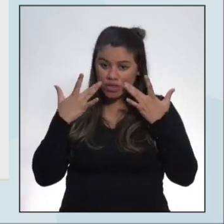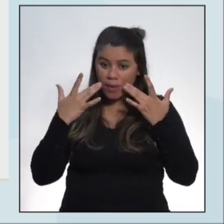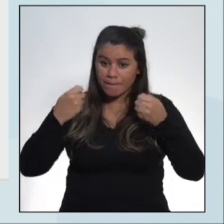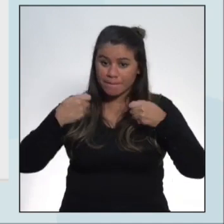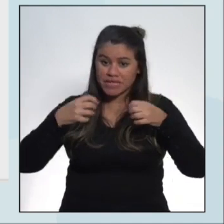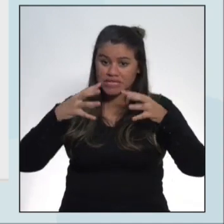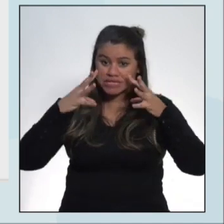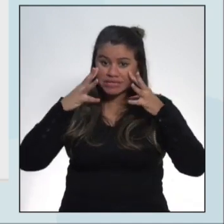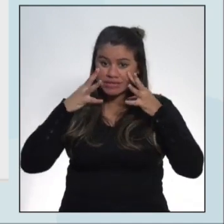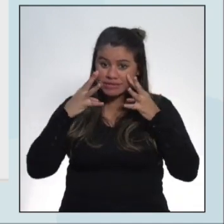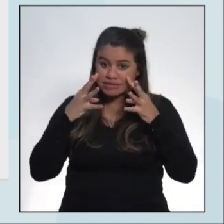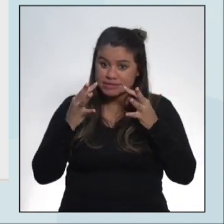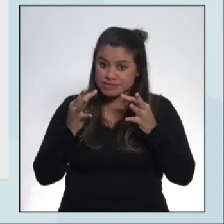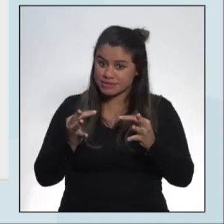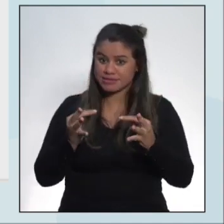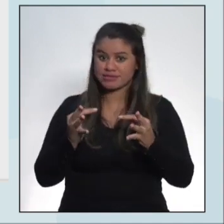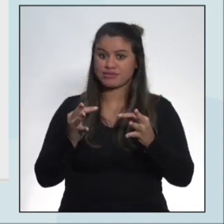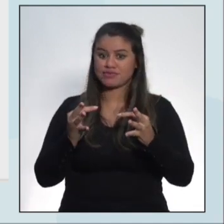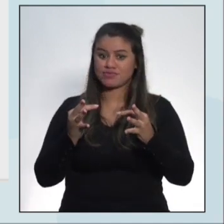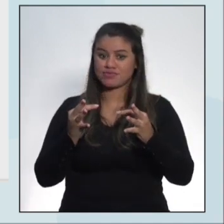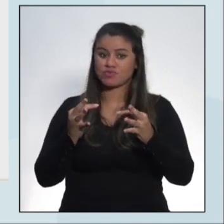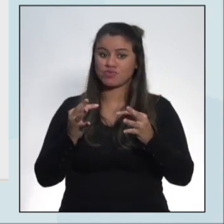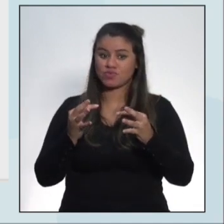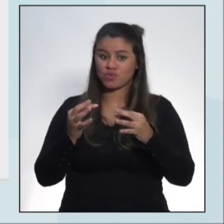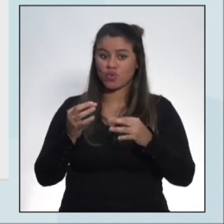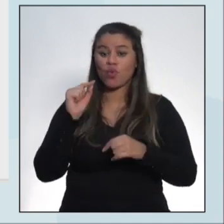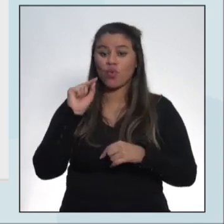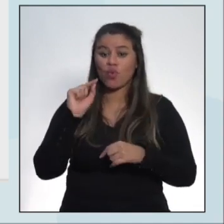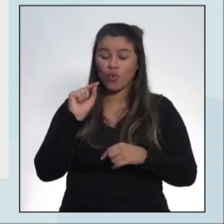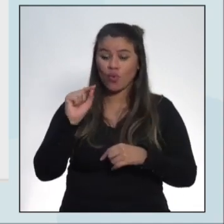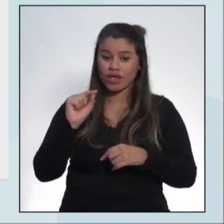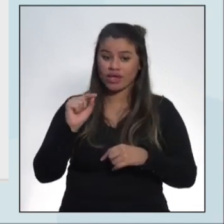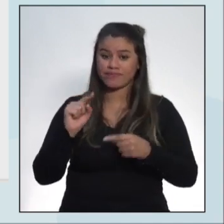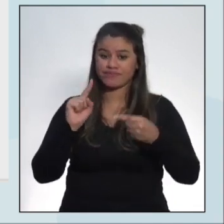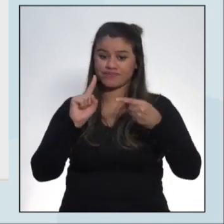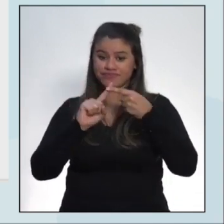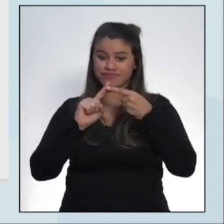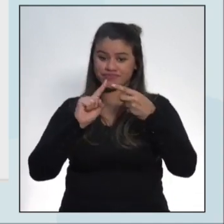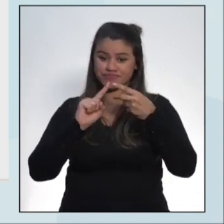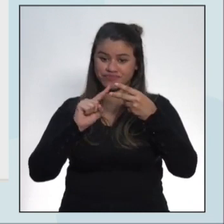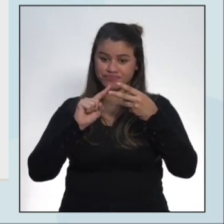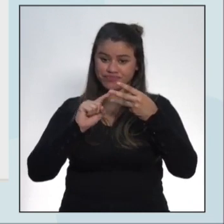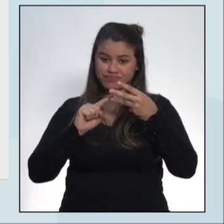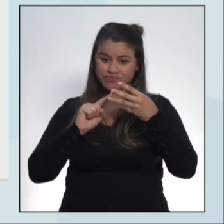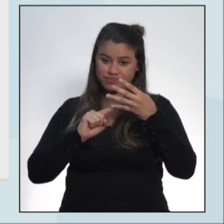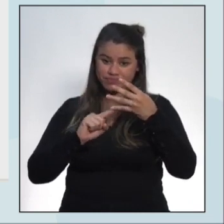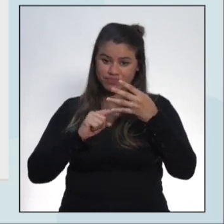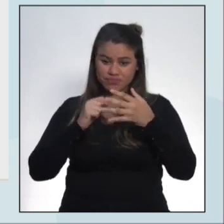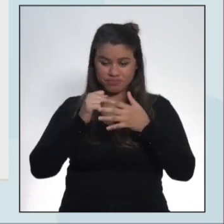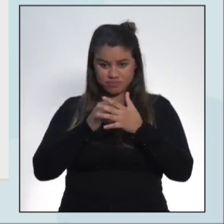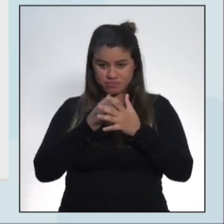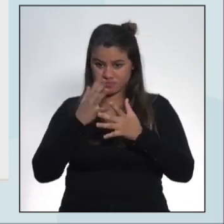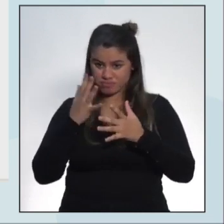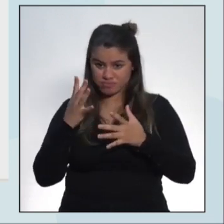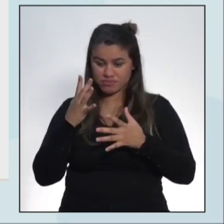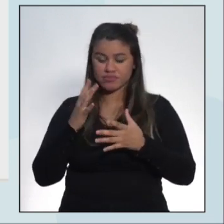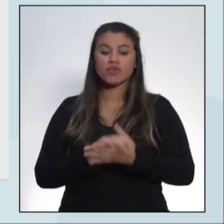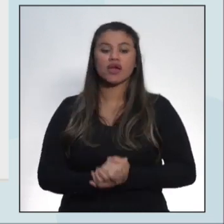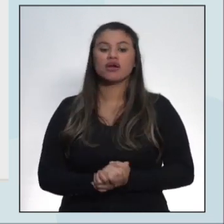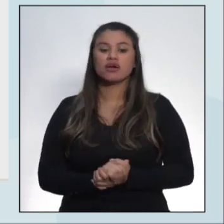atenção nesses pontos específicos que estão na tela para você. Quais são os elementos que constituem uma peça